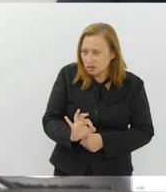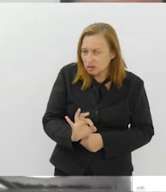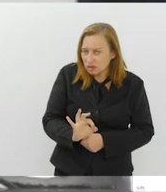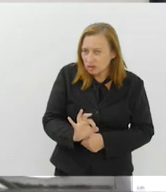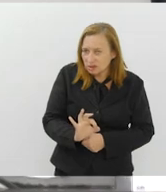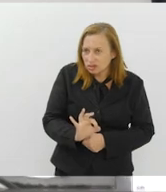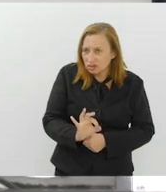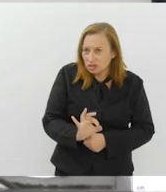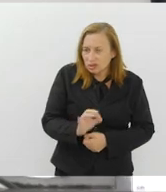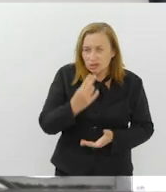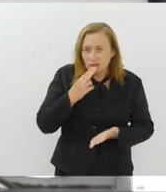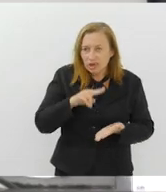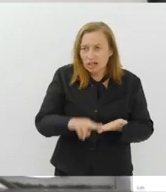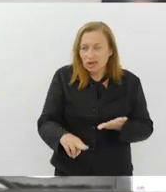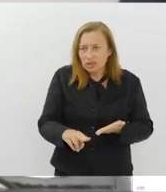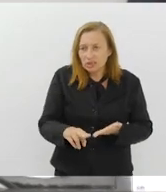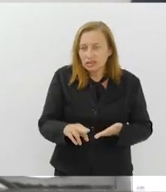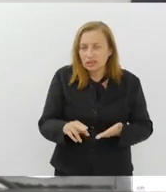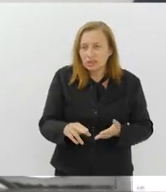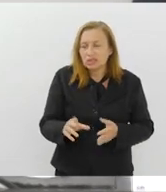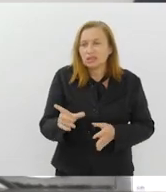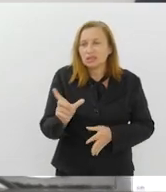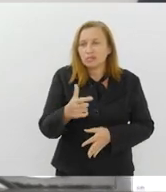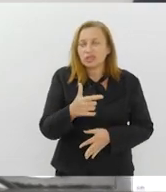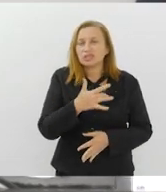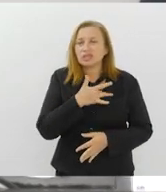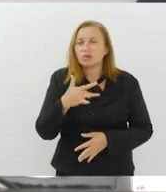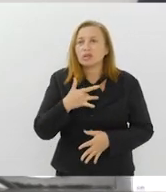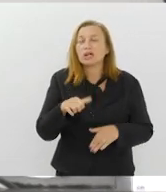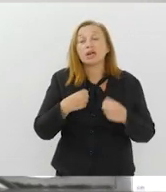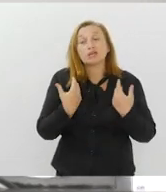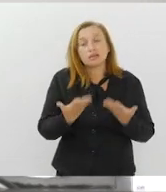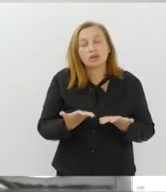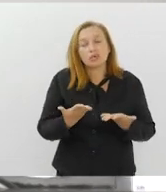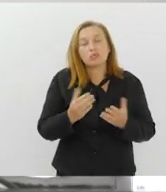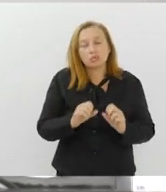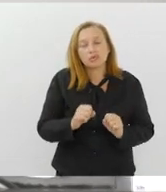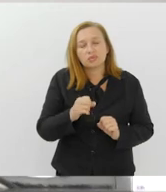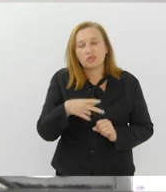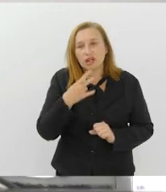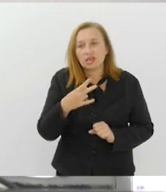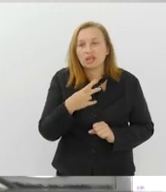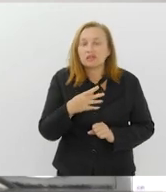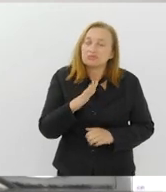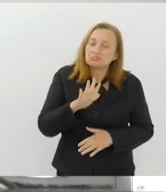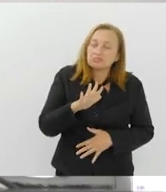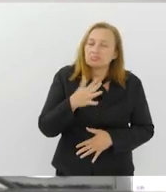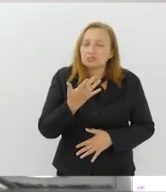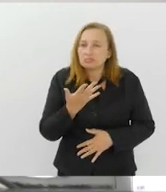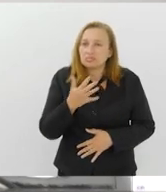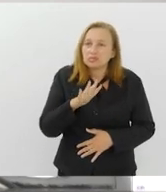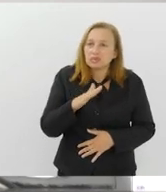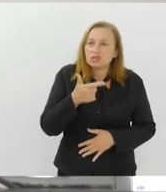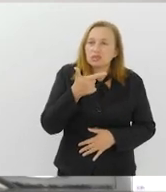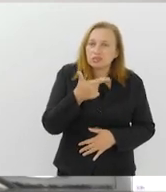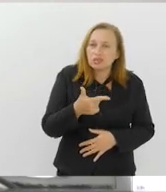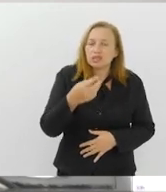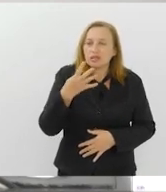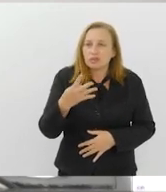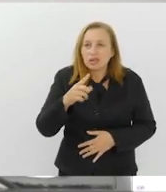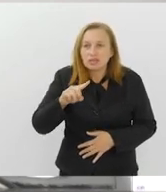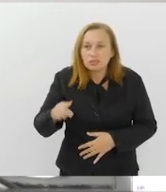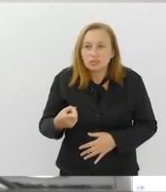da carta de plano de saúde. Então, posso dizer que, pela lógica, né, foram pelo menos